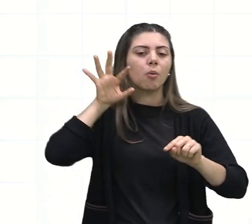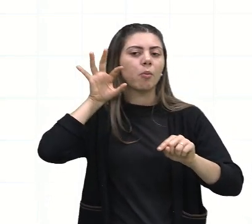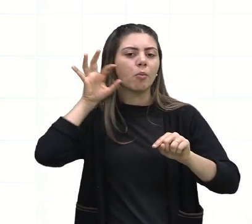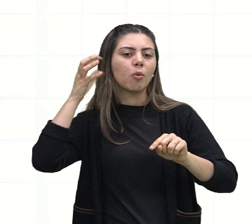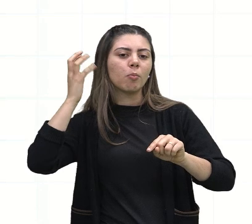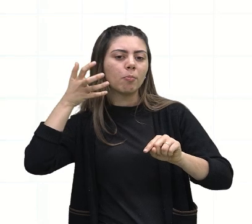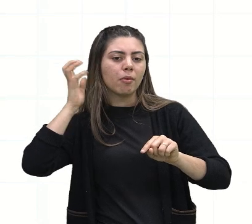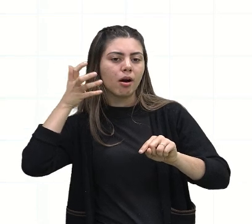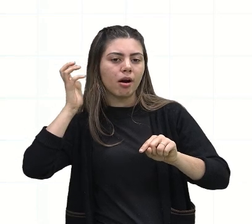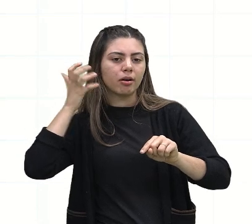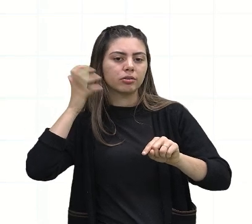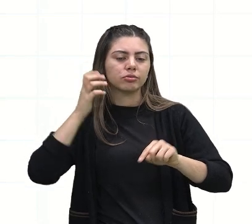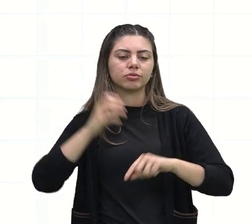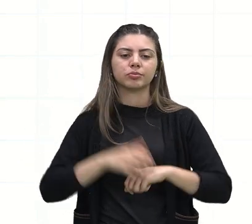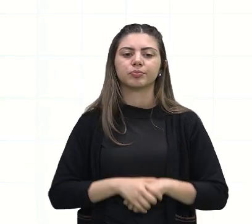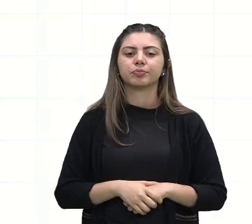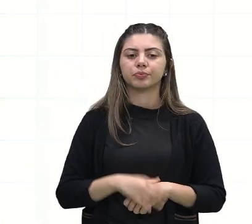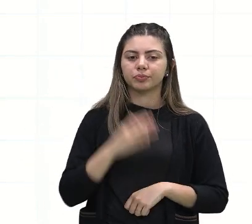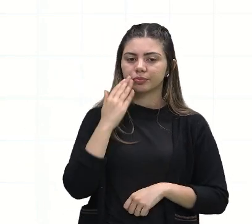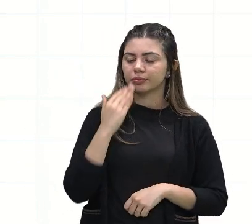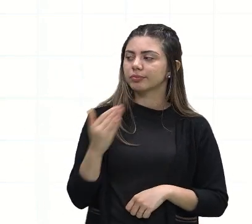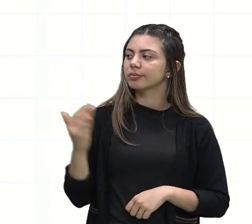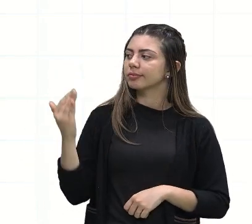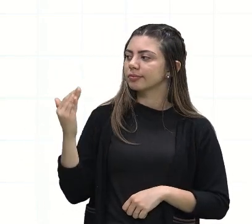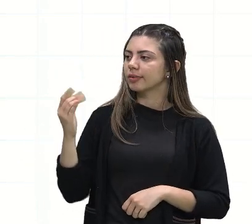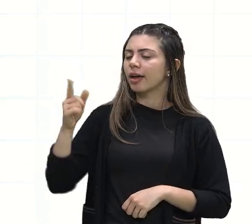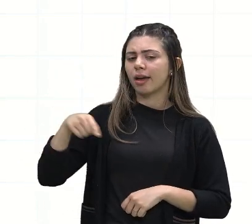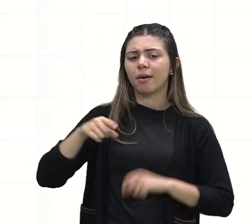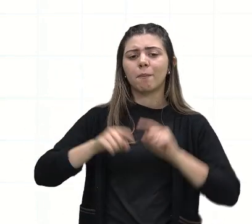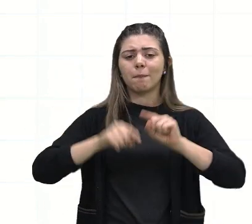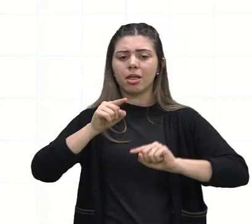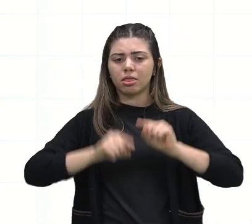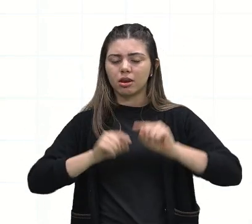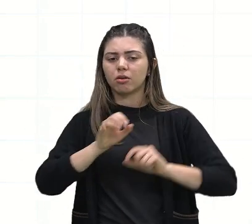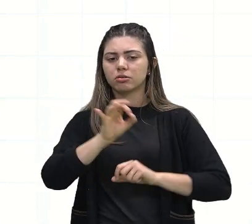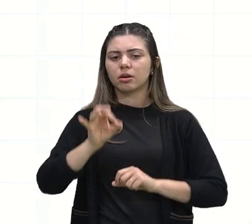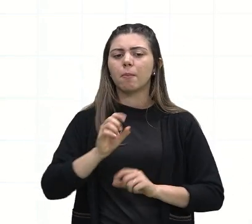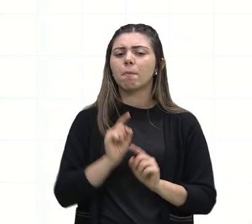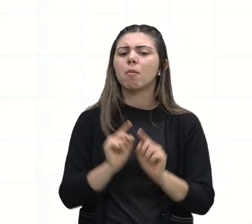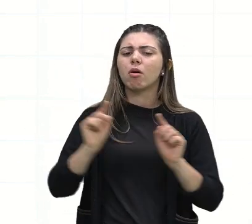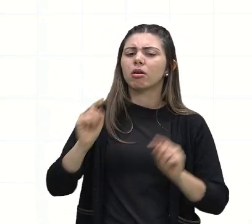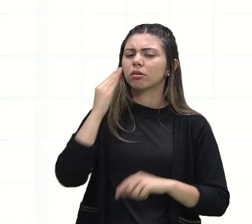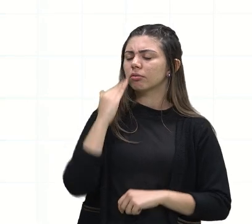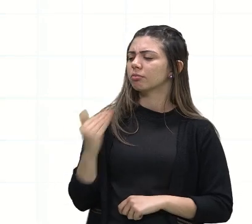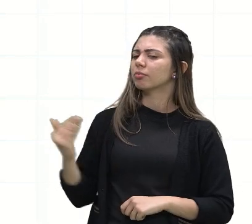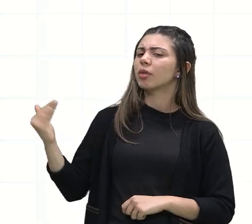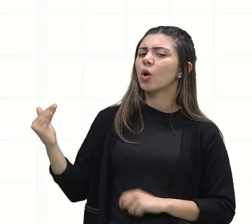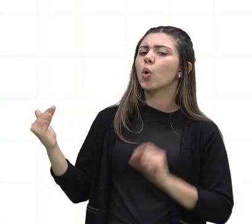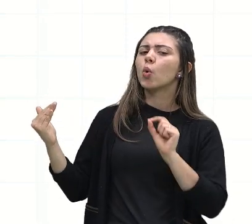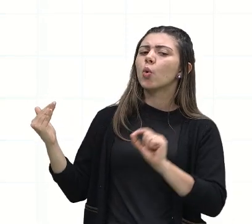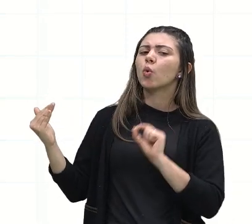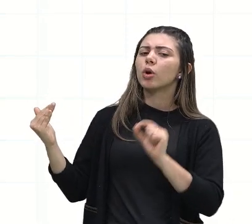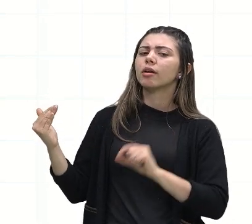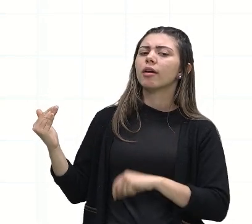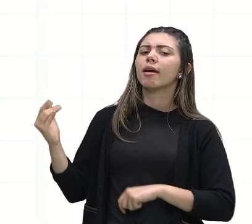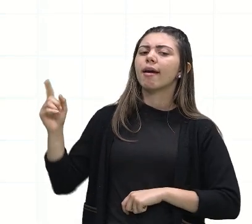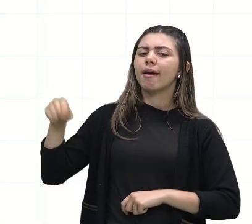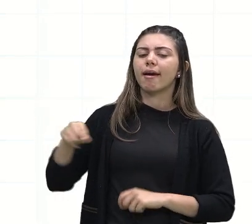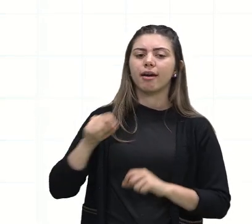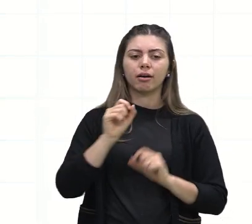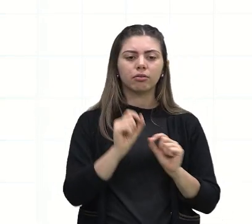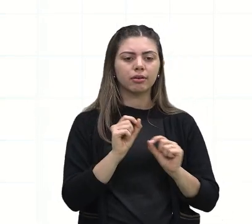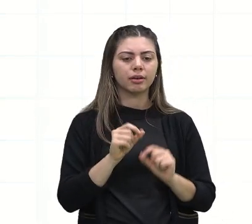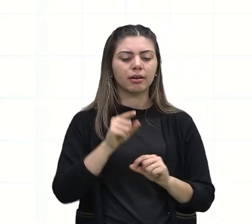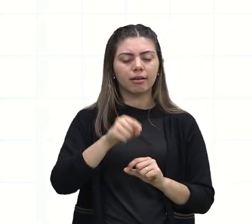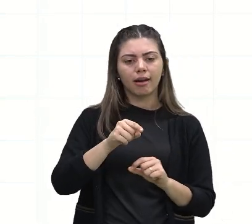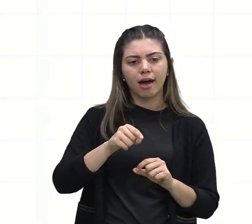coisa, certo? Agora, quando eu digo a rádio está transmitindo a